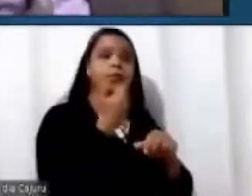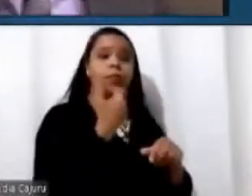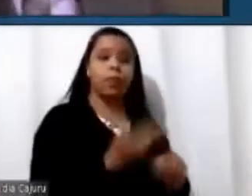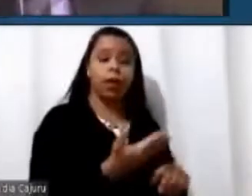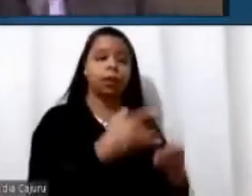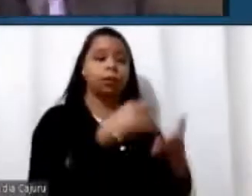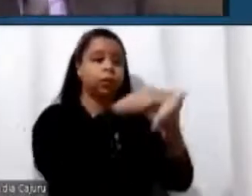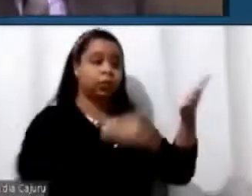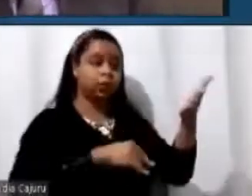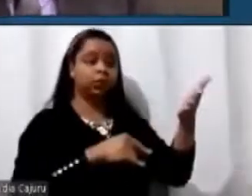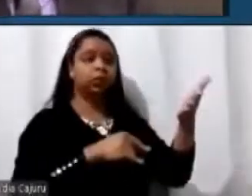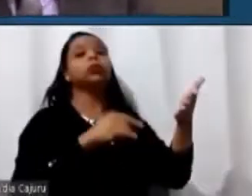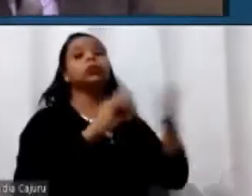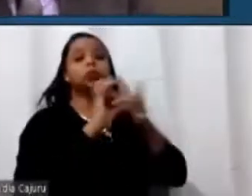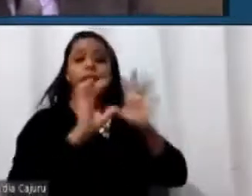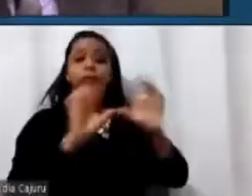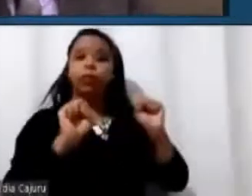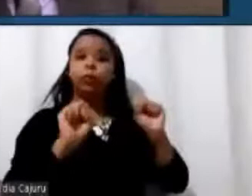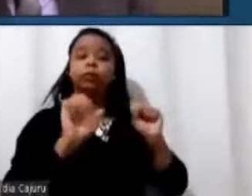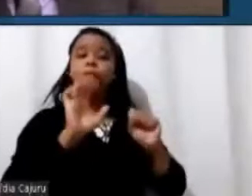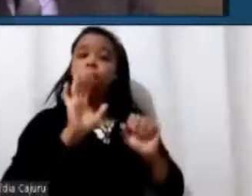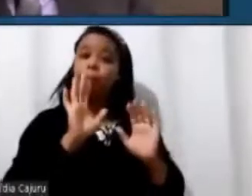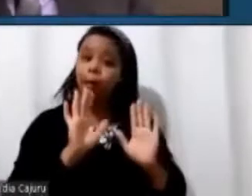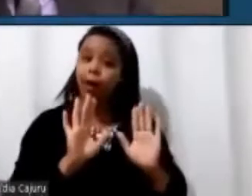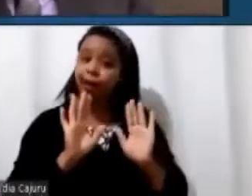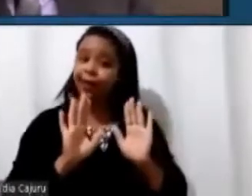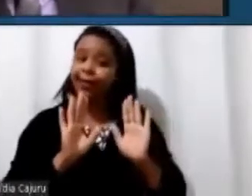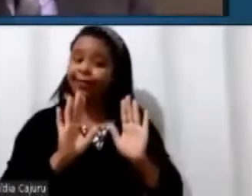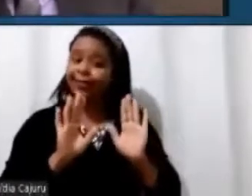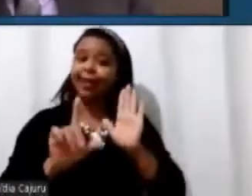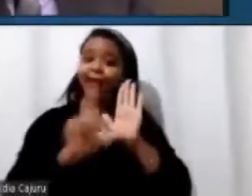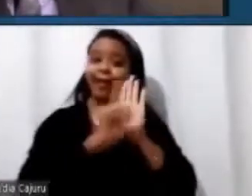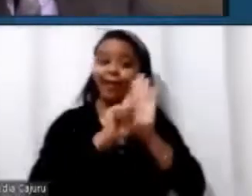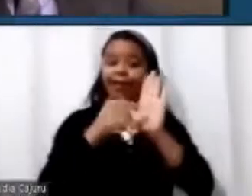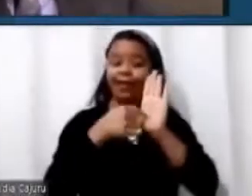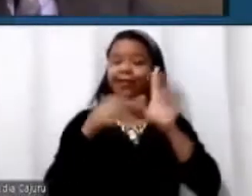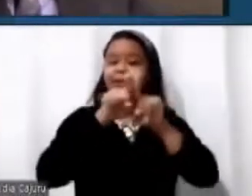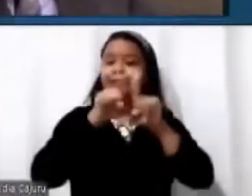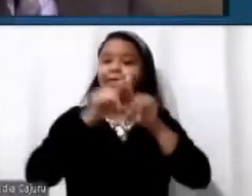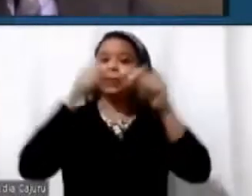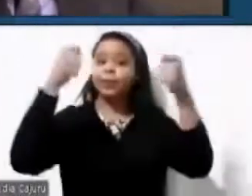ressalva, salvo quando dar